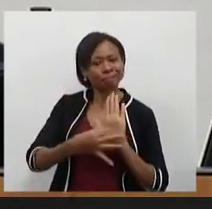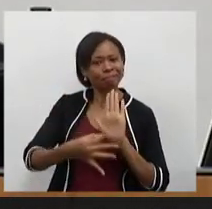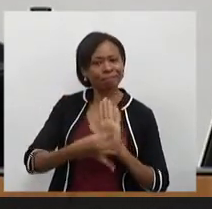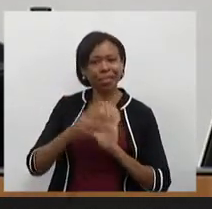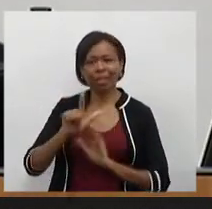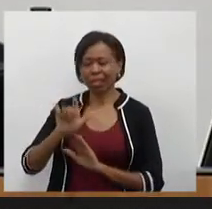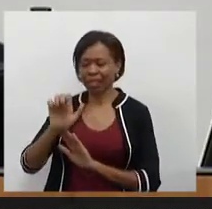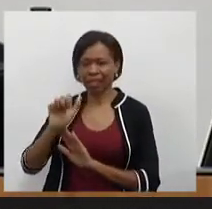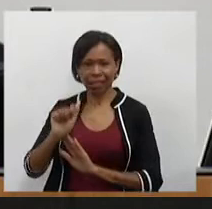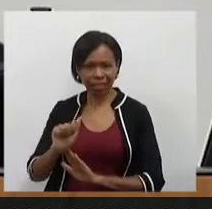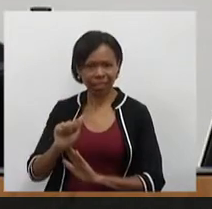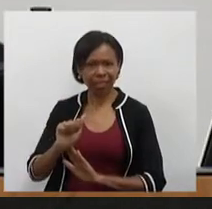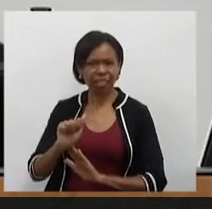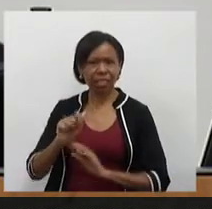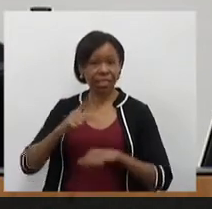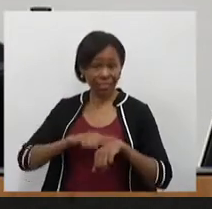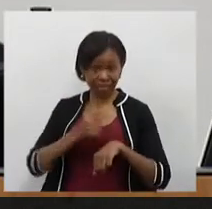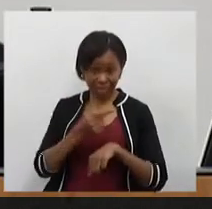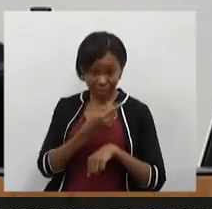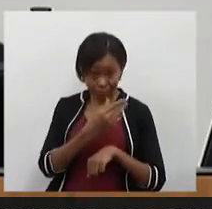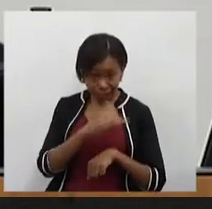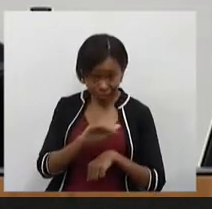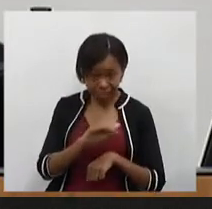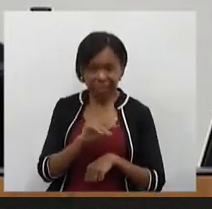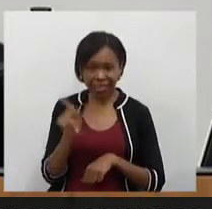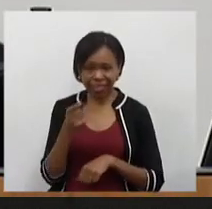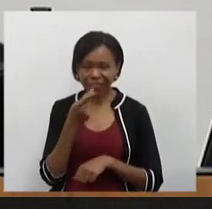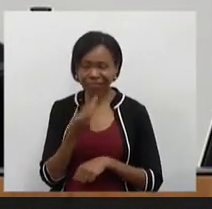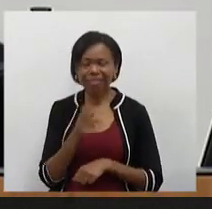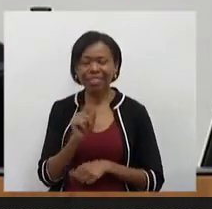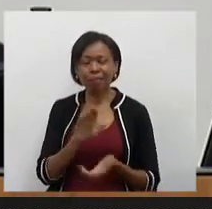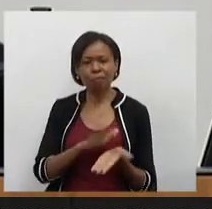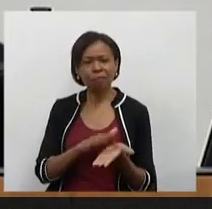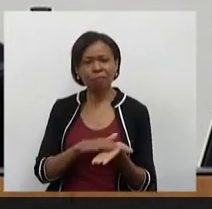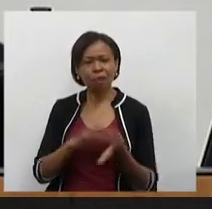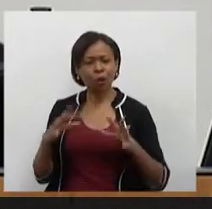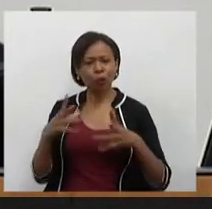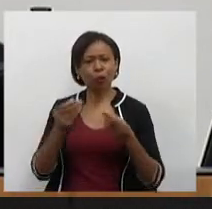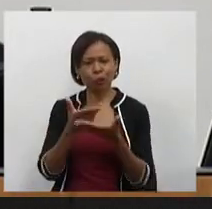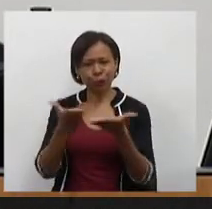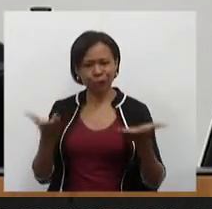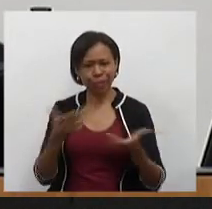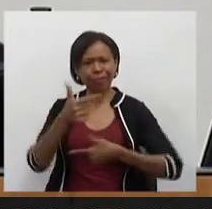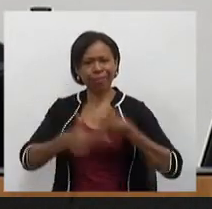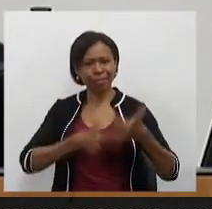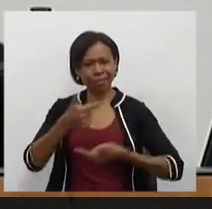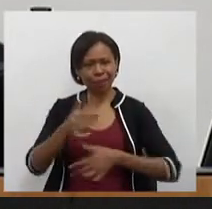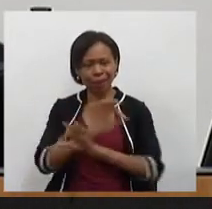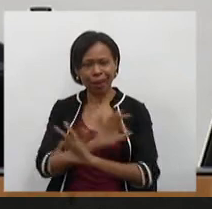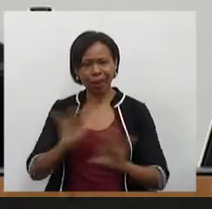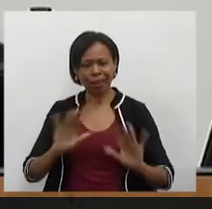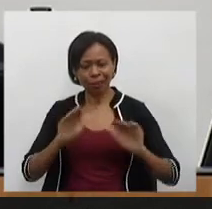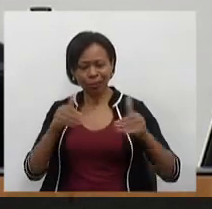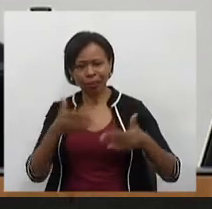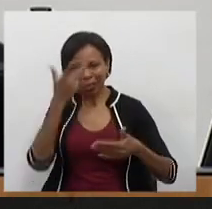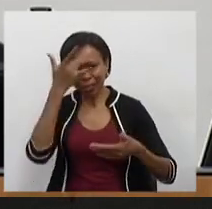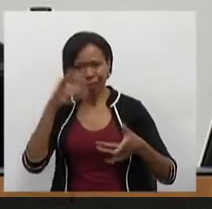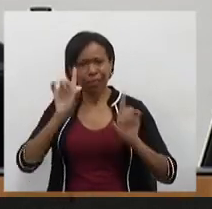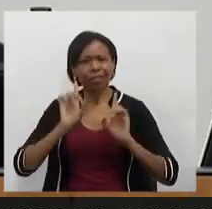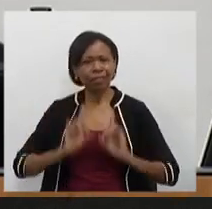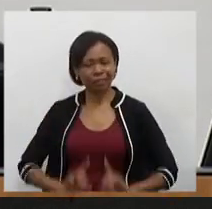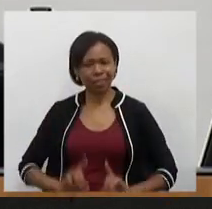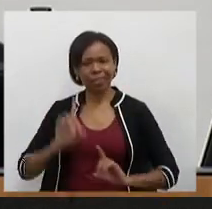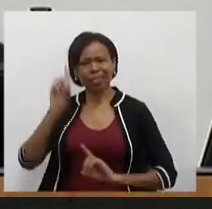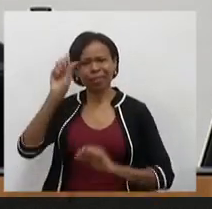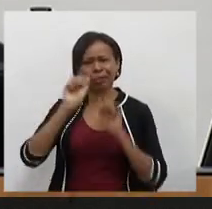agora há pouco, às 19h31, dizendo aqui: parabenizo a todos vocês por esse trabalho maravilhoso em defesa das pessoas com deficiência.